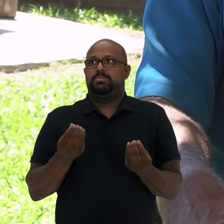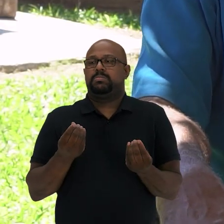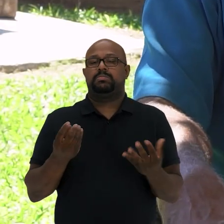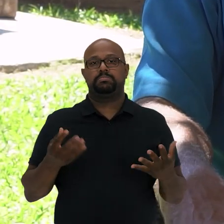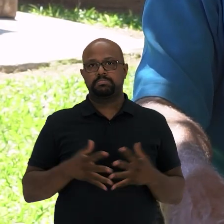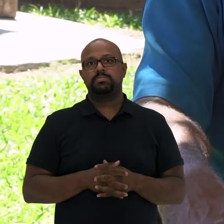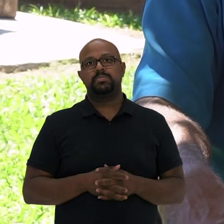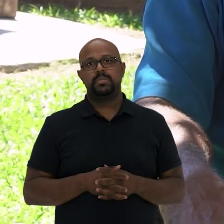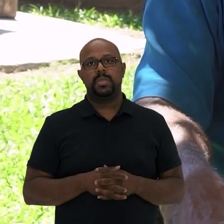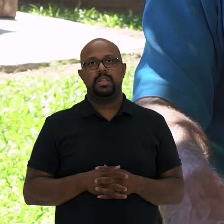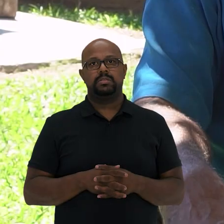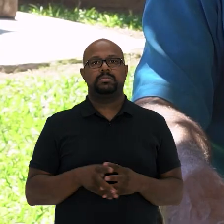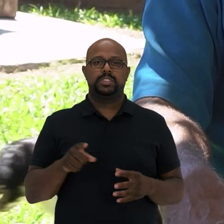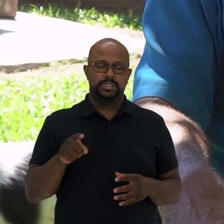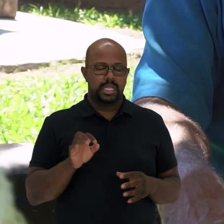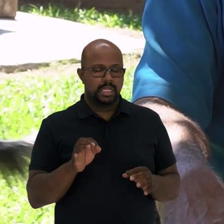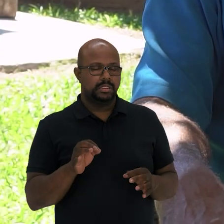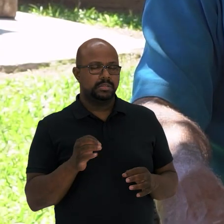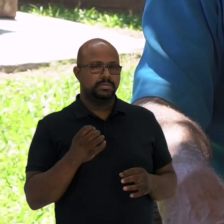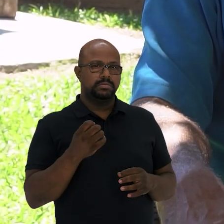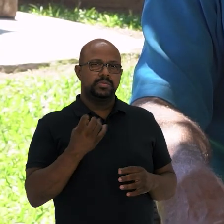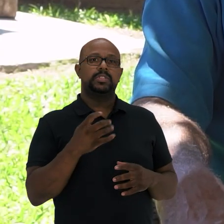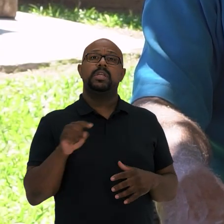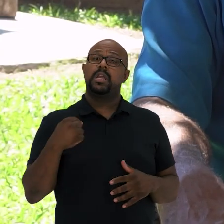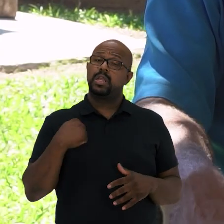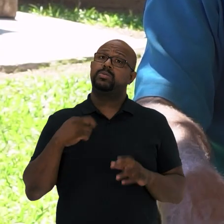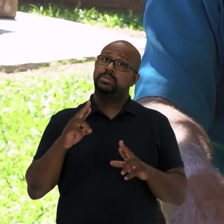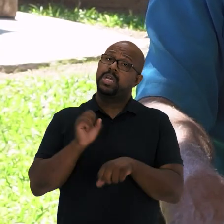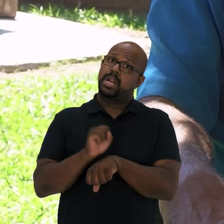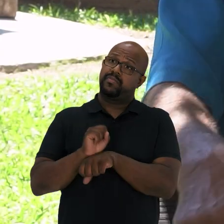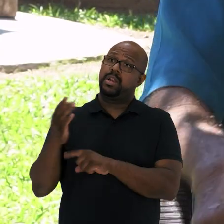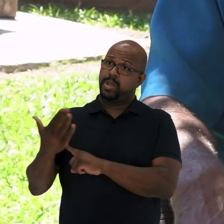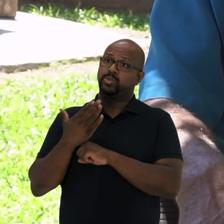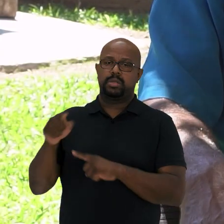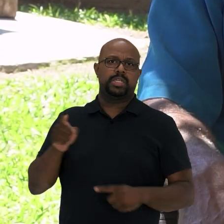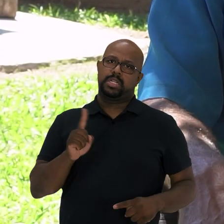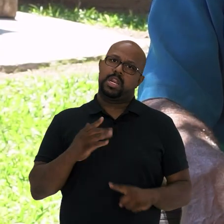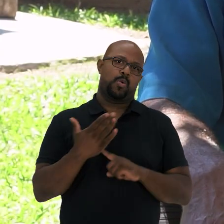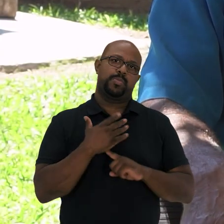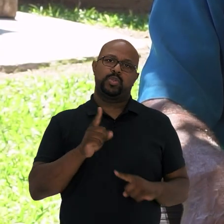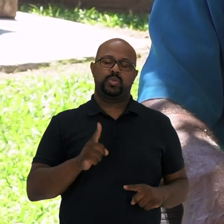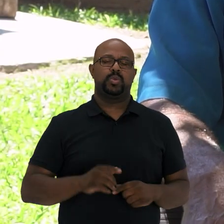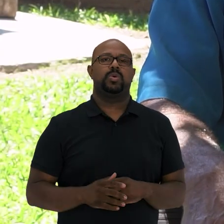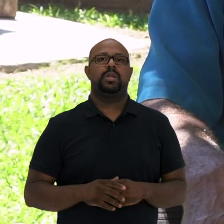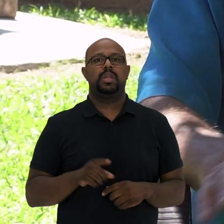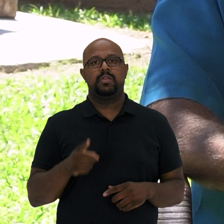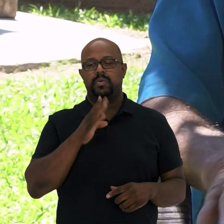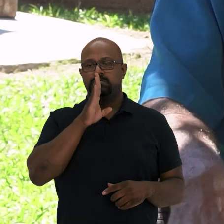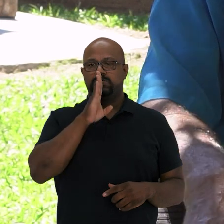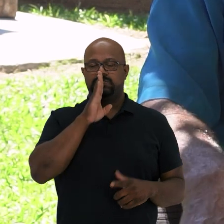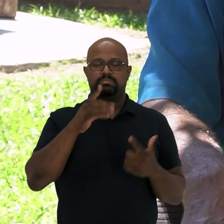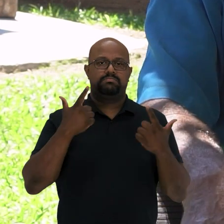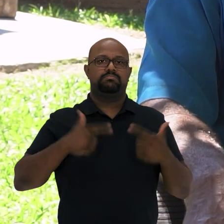não. Mas ele lhe ajudou então nesse sentido aí? Eu esperava que ele me ajudasse, mas ele não me ajudou. Ele